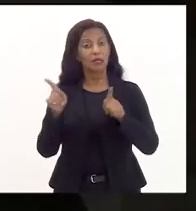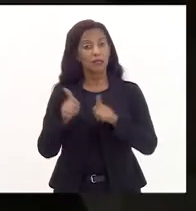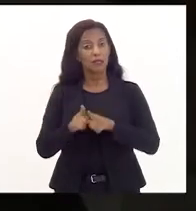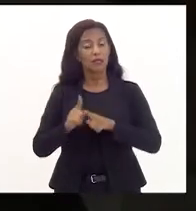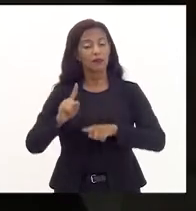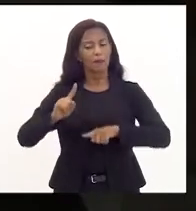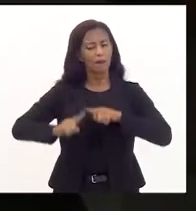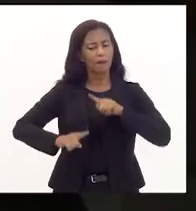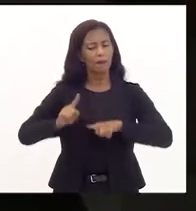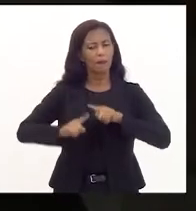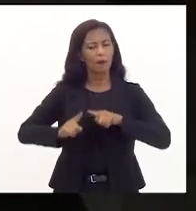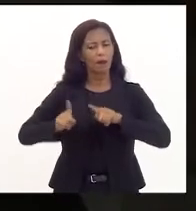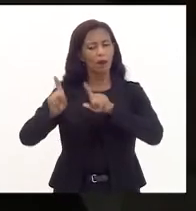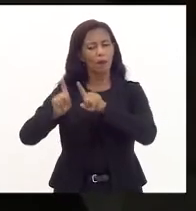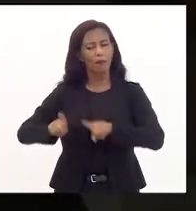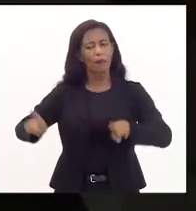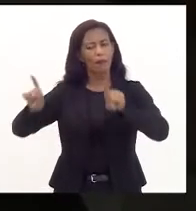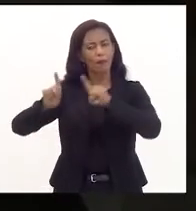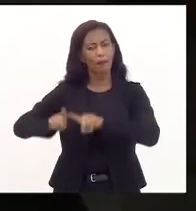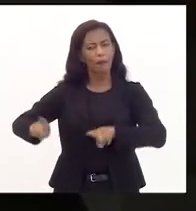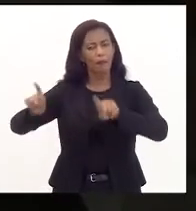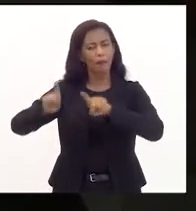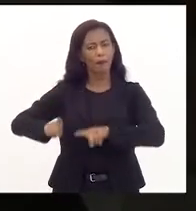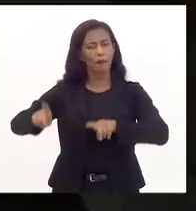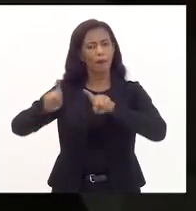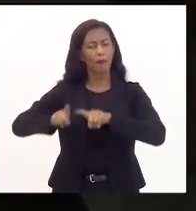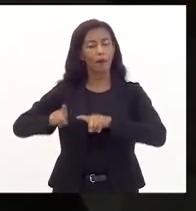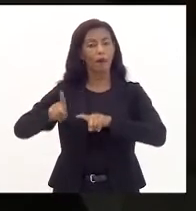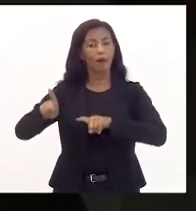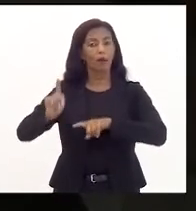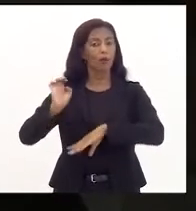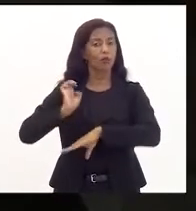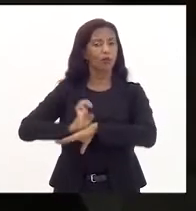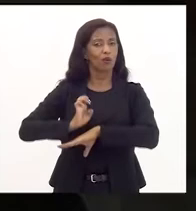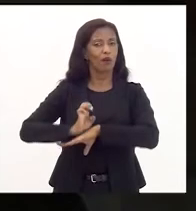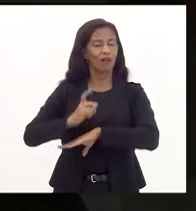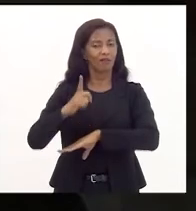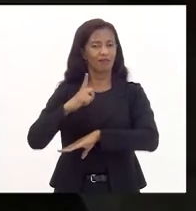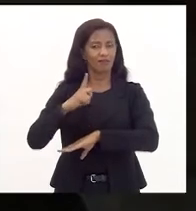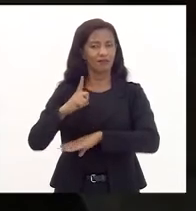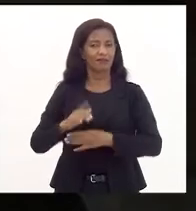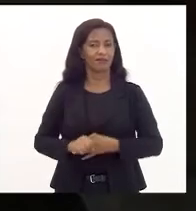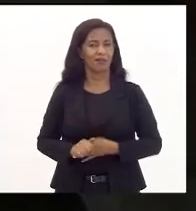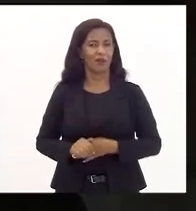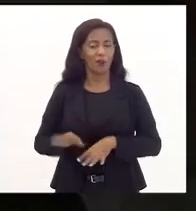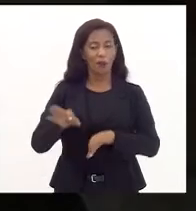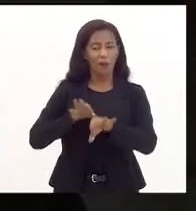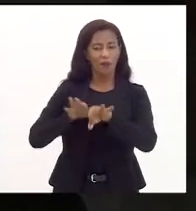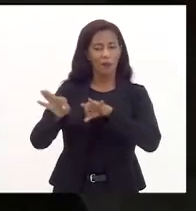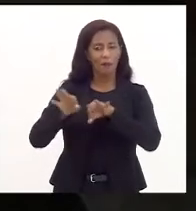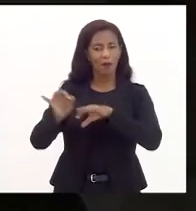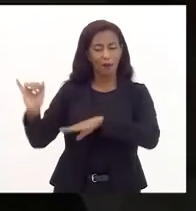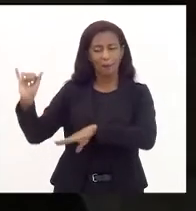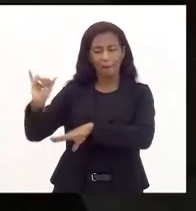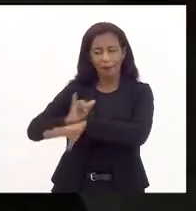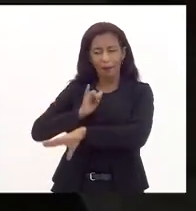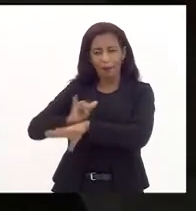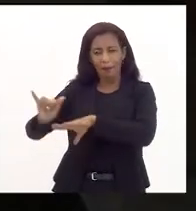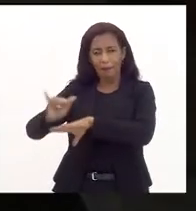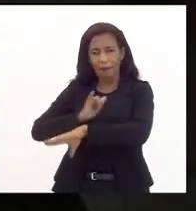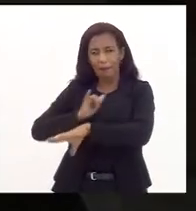instrumento computacional, o Estado ter um plano estratégico